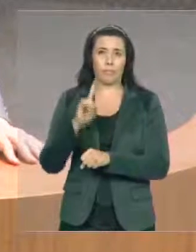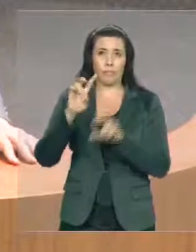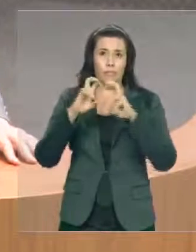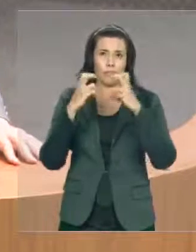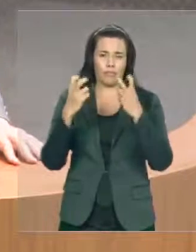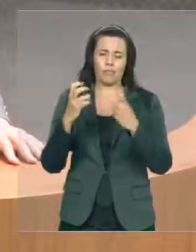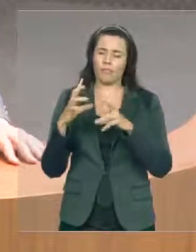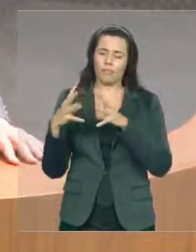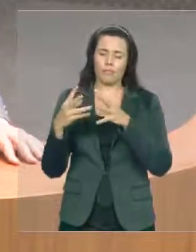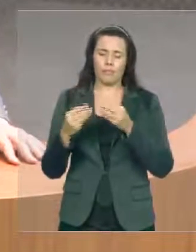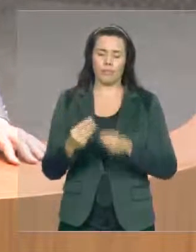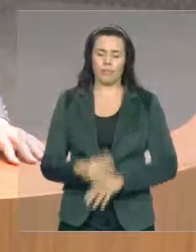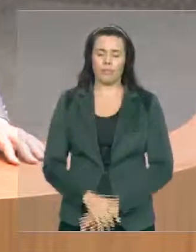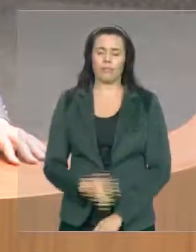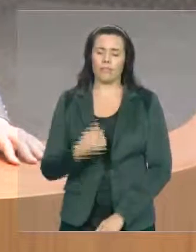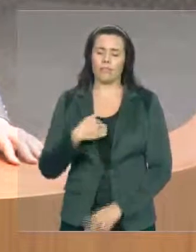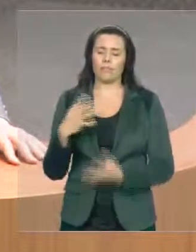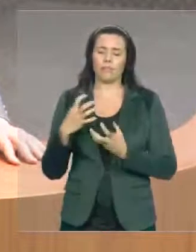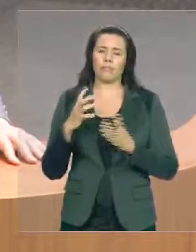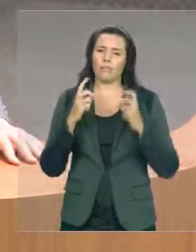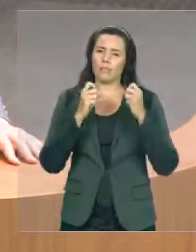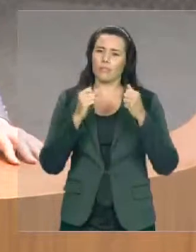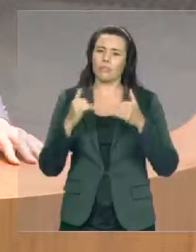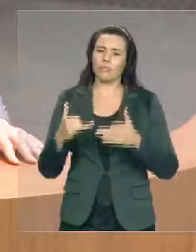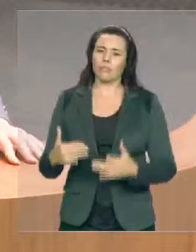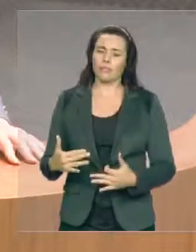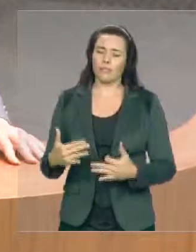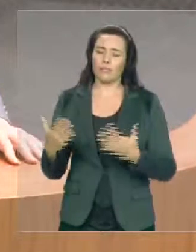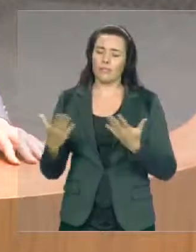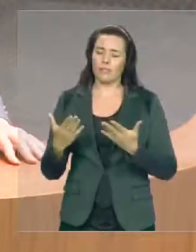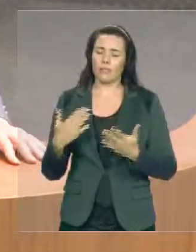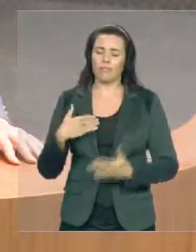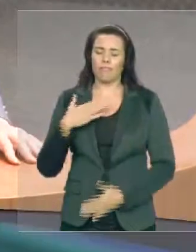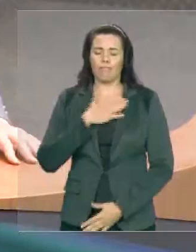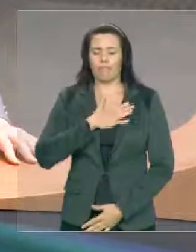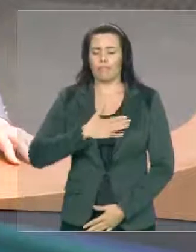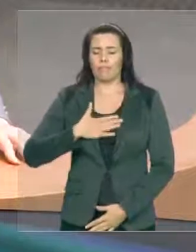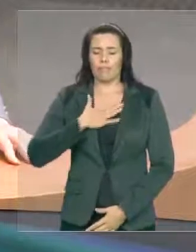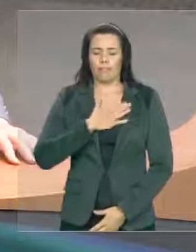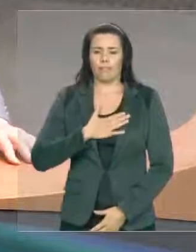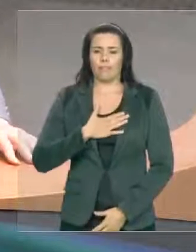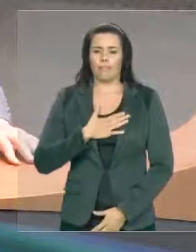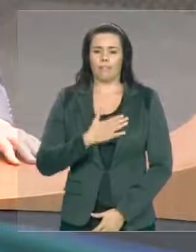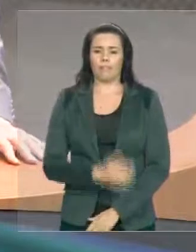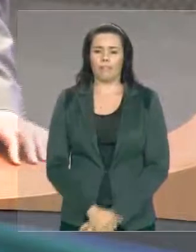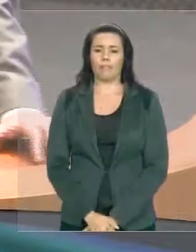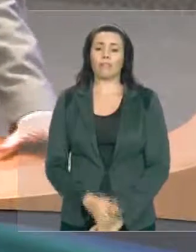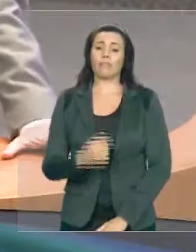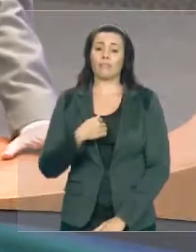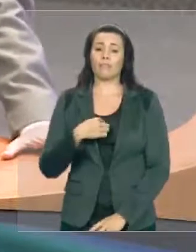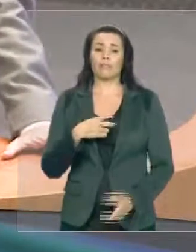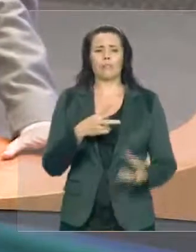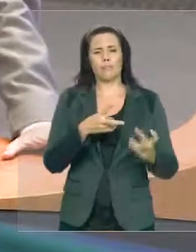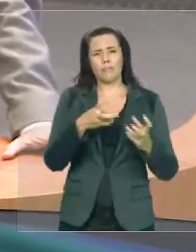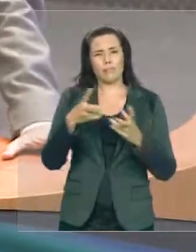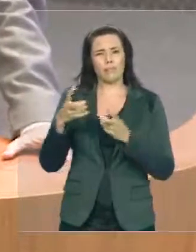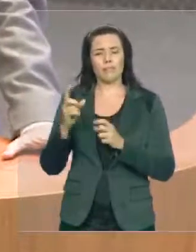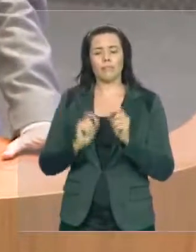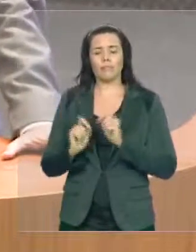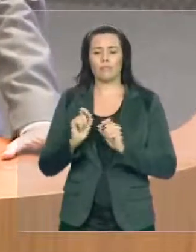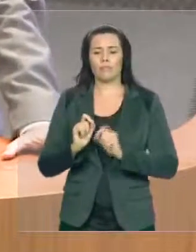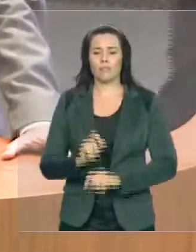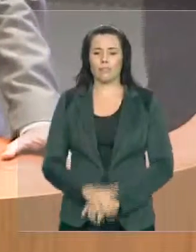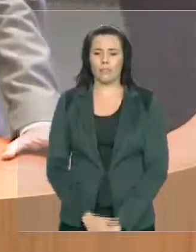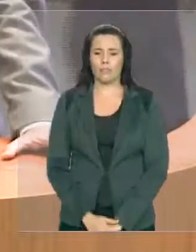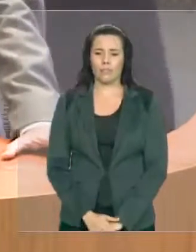Eu quero registrar que é com muita satisfação que vejo as medidas